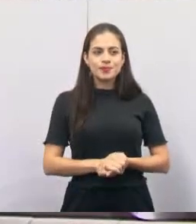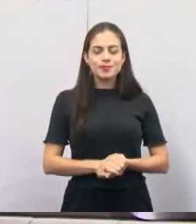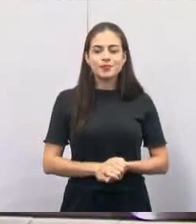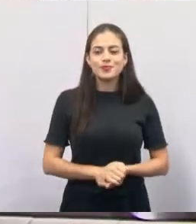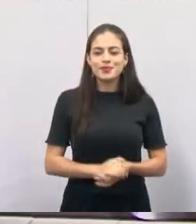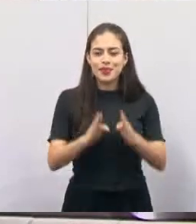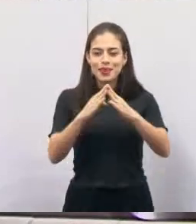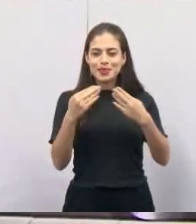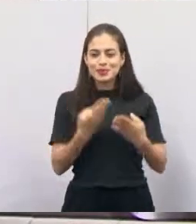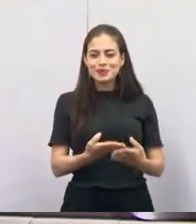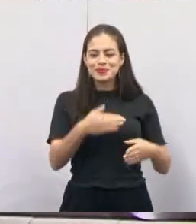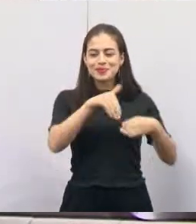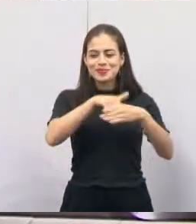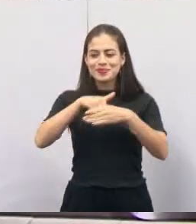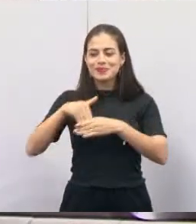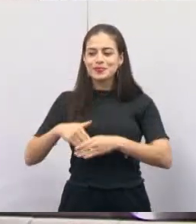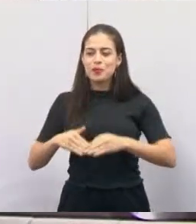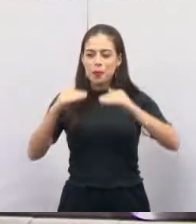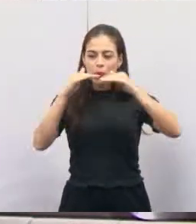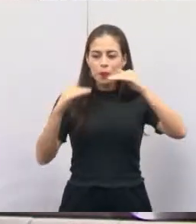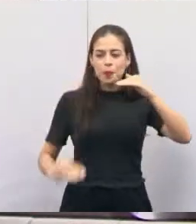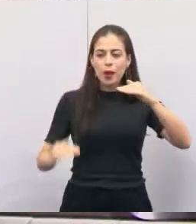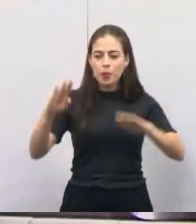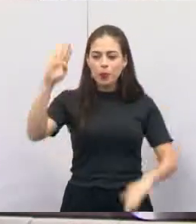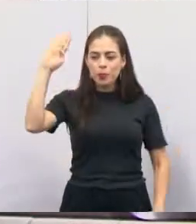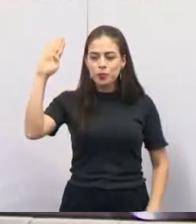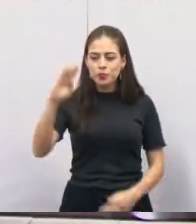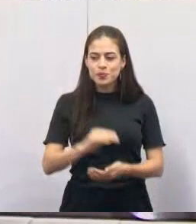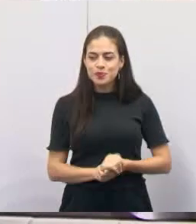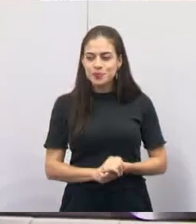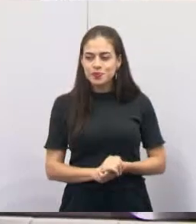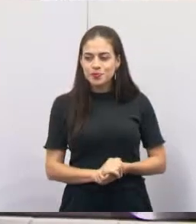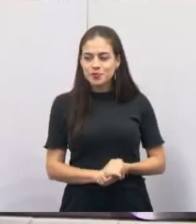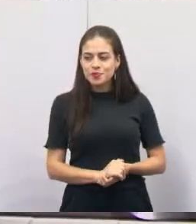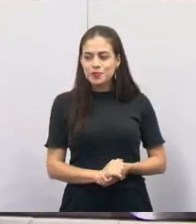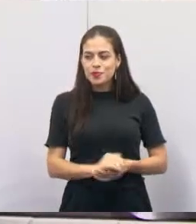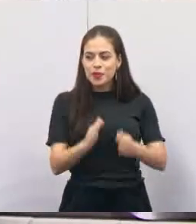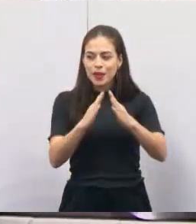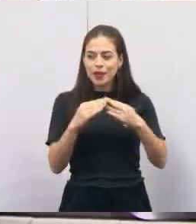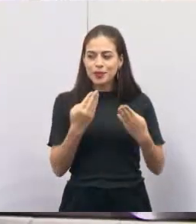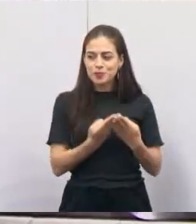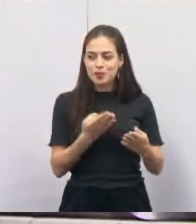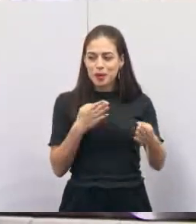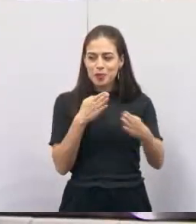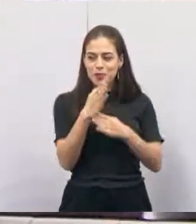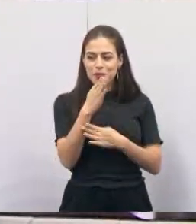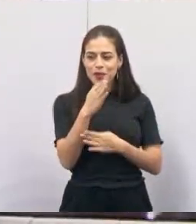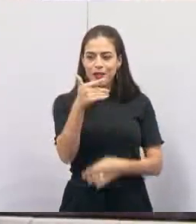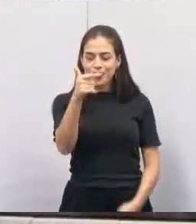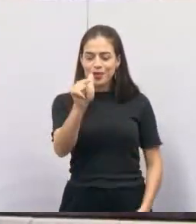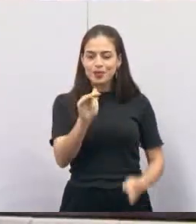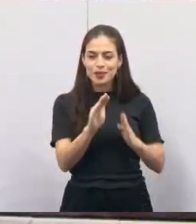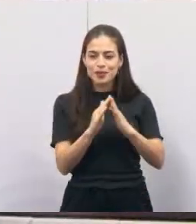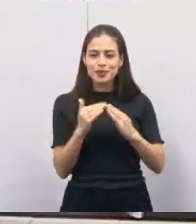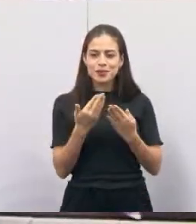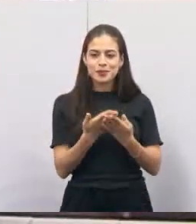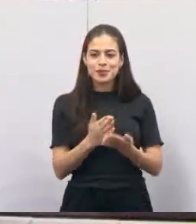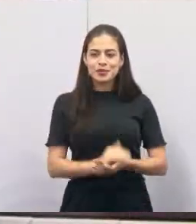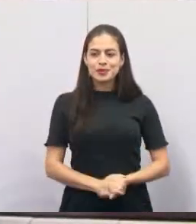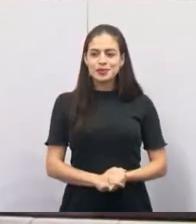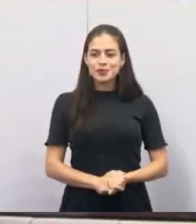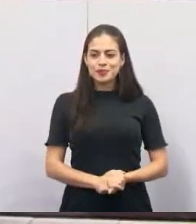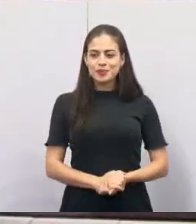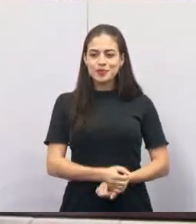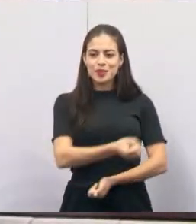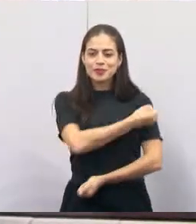O requerimento está em votação. Os que forem contrários, por favor, se manifestem levantando os braços. Requerimento aprovado. Próximo requerimento.